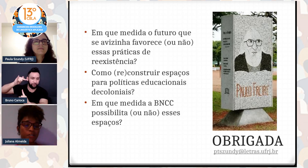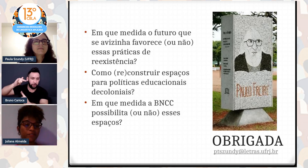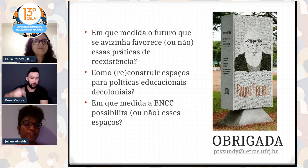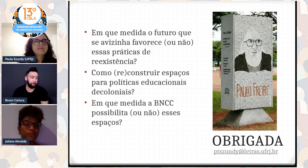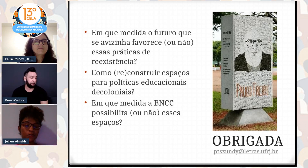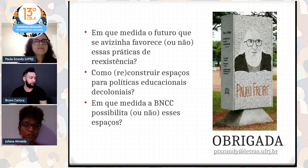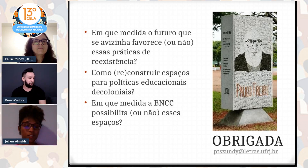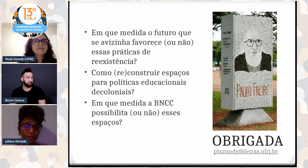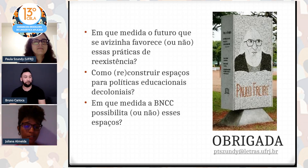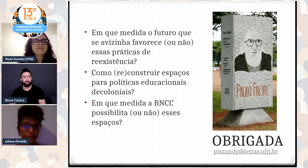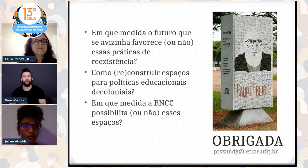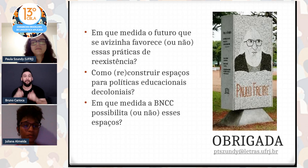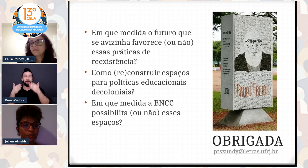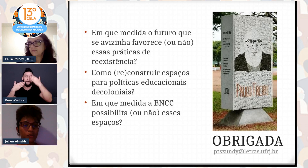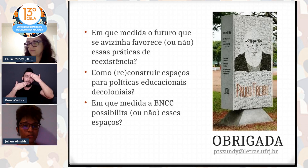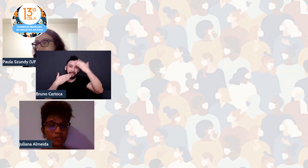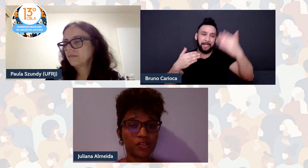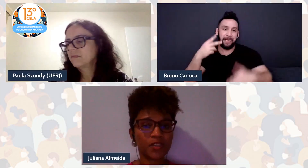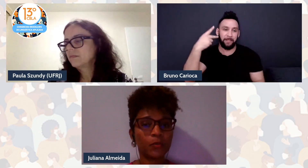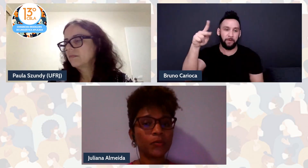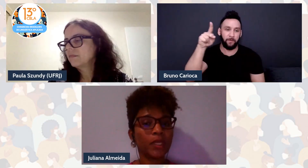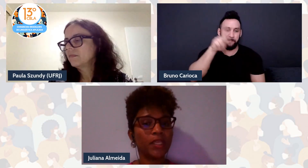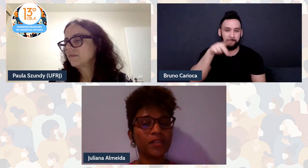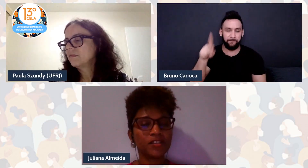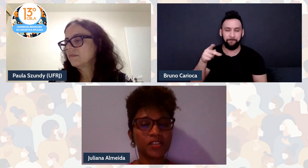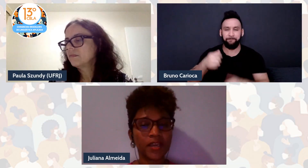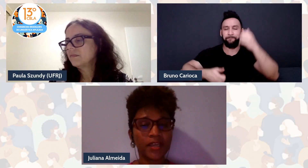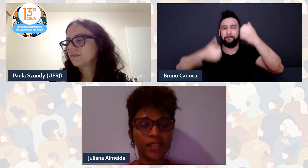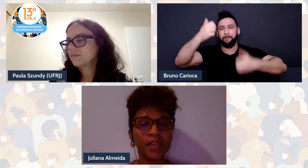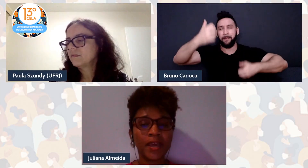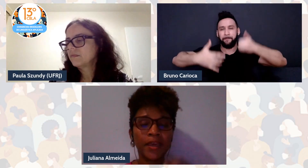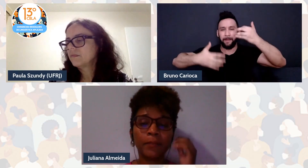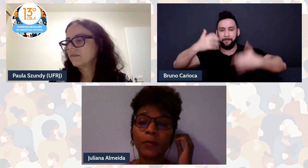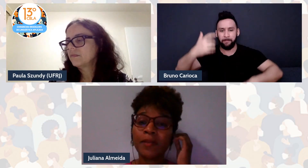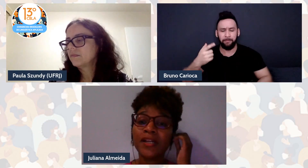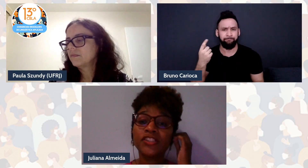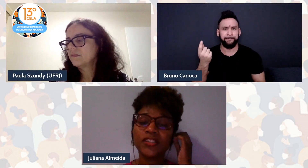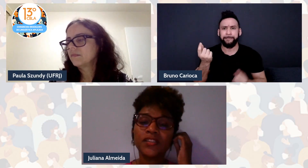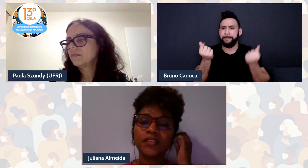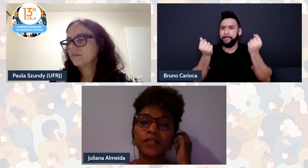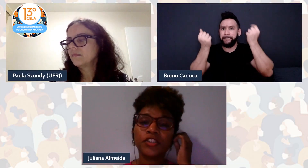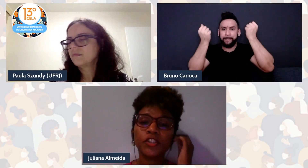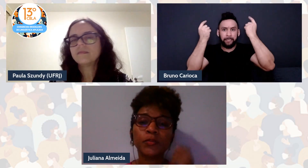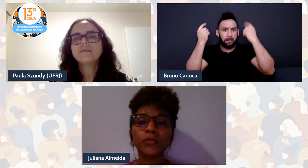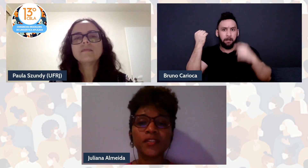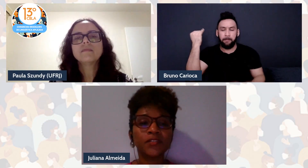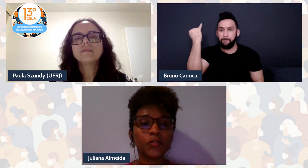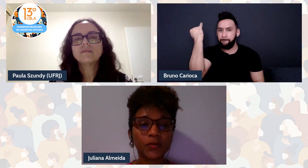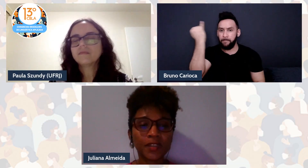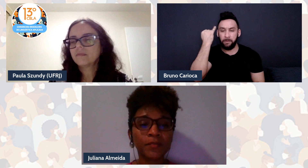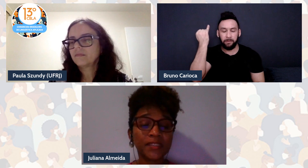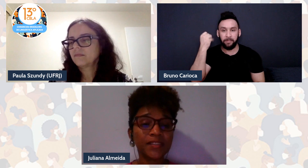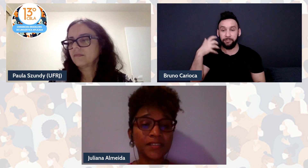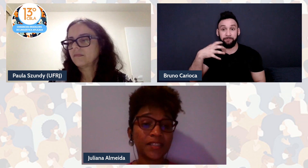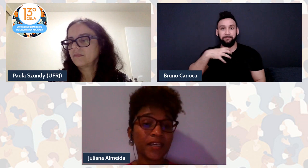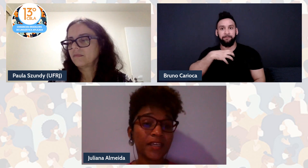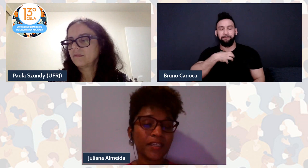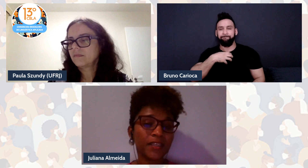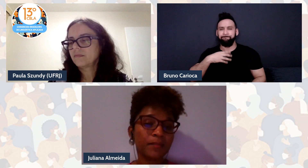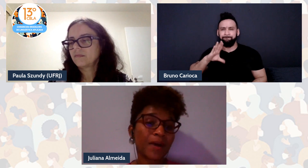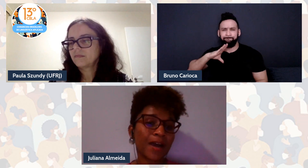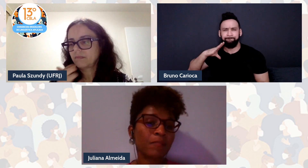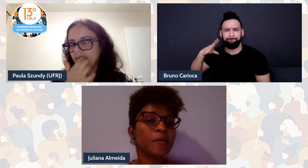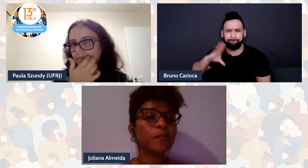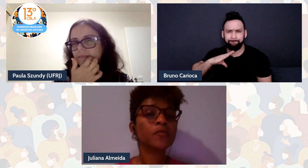obrigada pelas suas reflexões e pelas suas contribuições, que são muito ricas, né, e problematizam as disputas em torno da BNCC